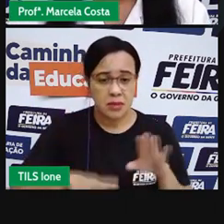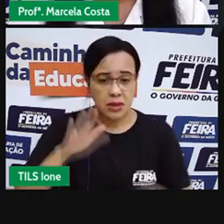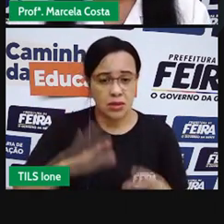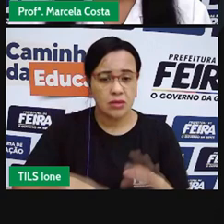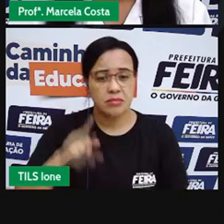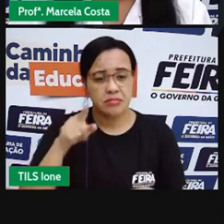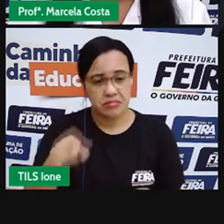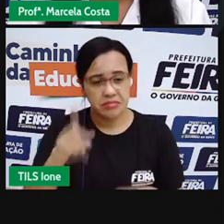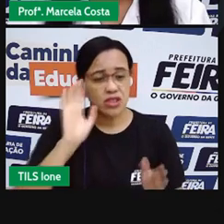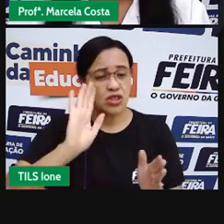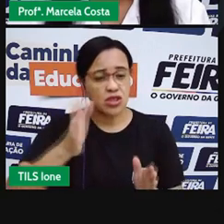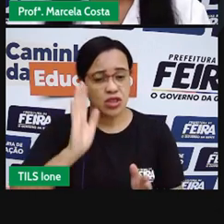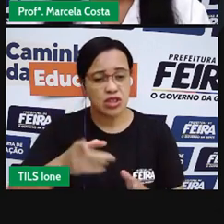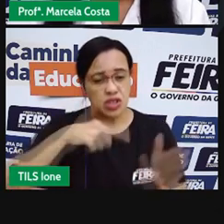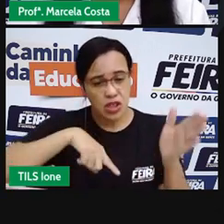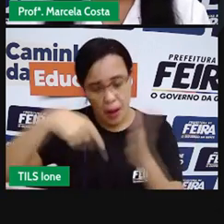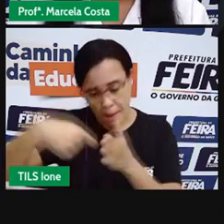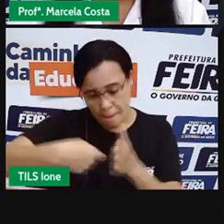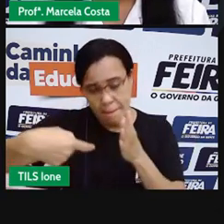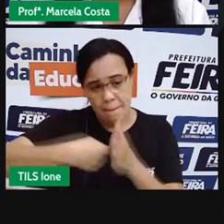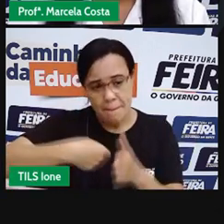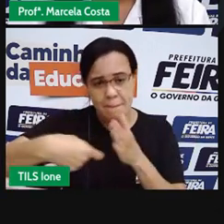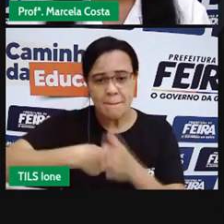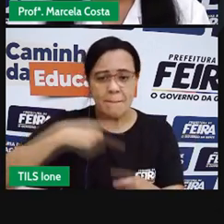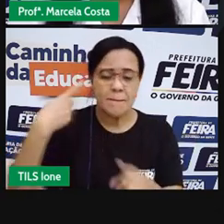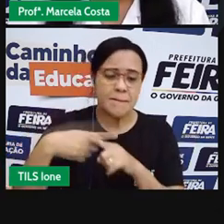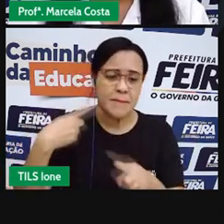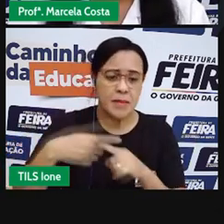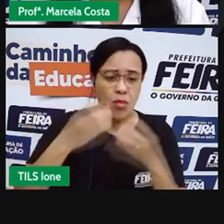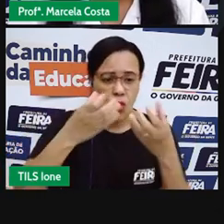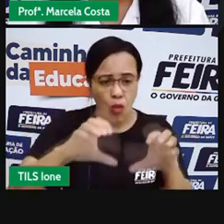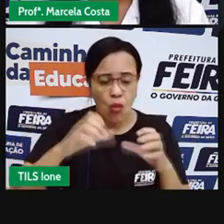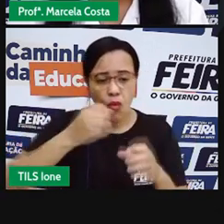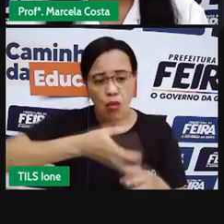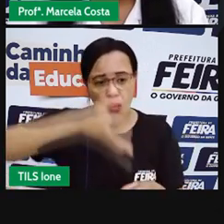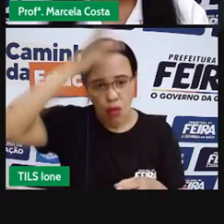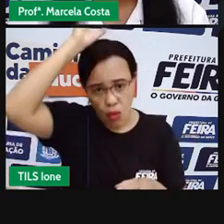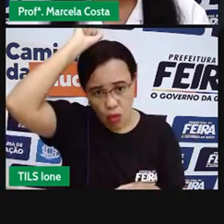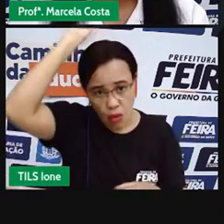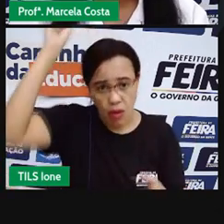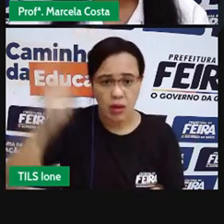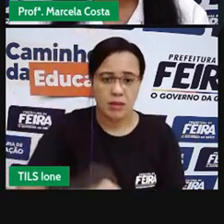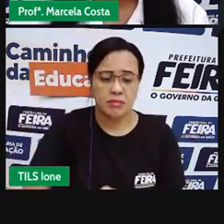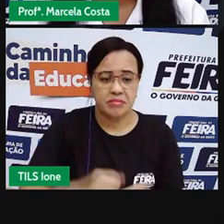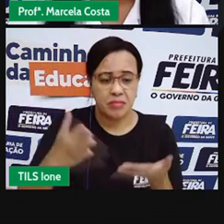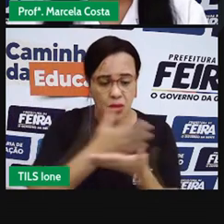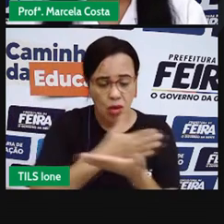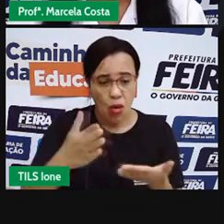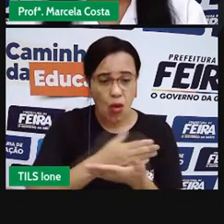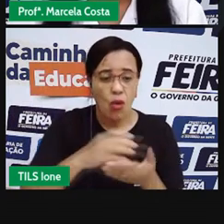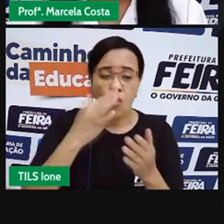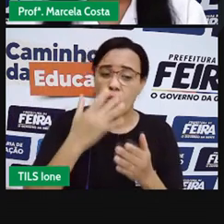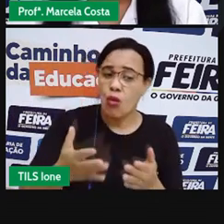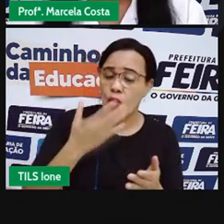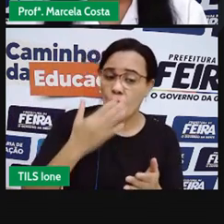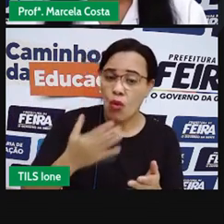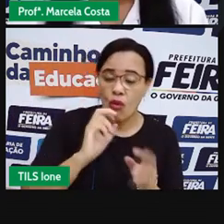Talvez você já tenha se perguntado o porquê dos ovos das galinhas apresentarem cores diferentes, não é